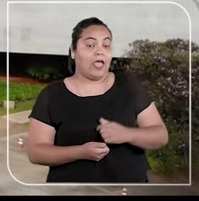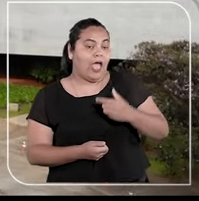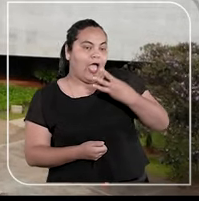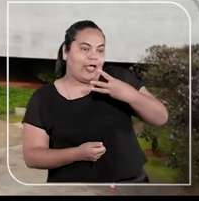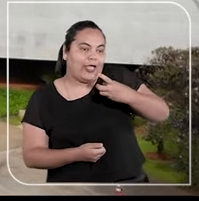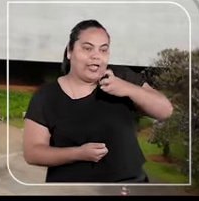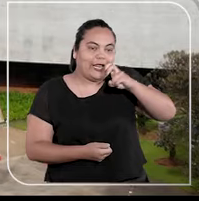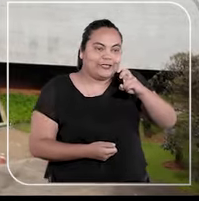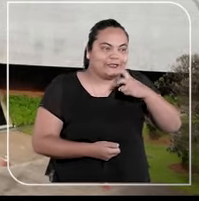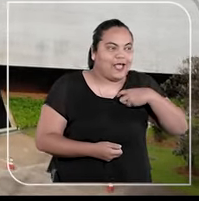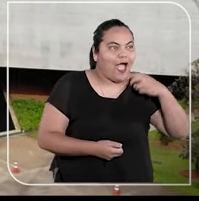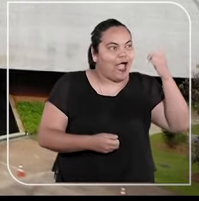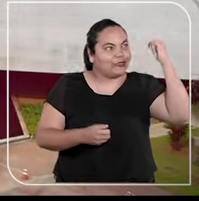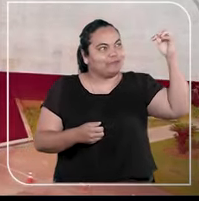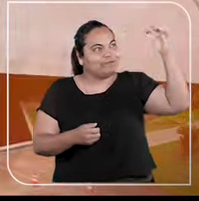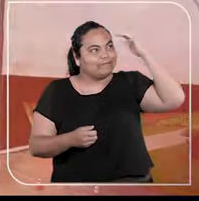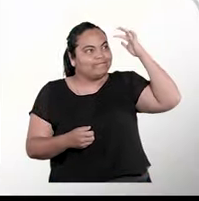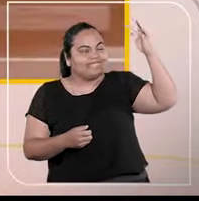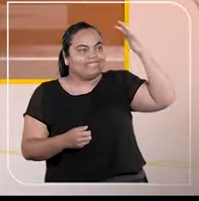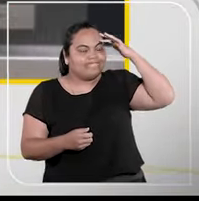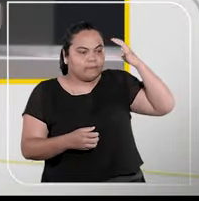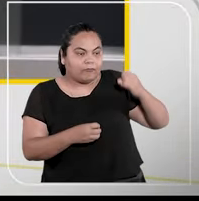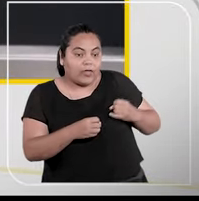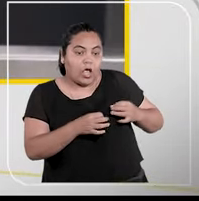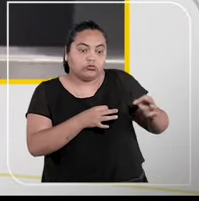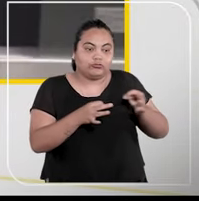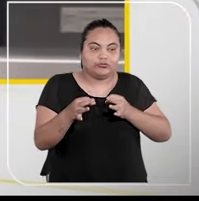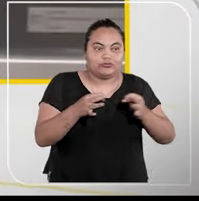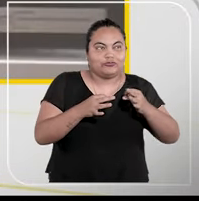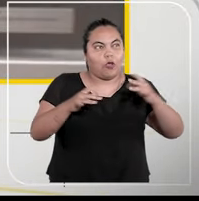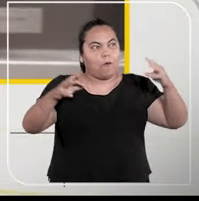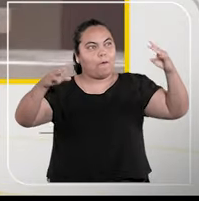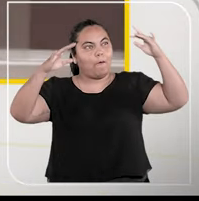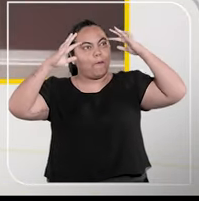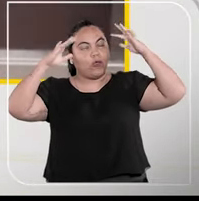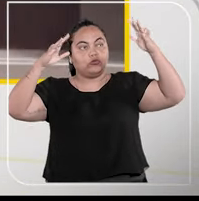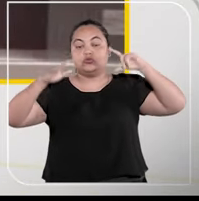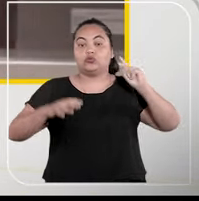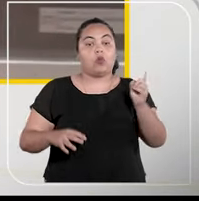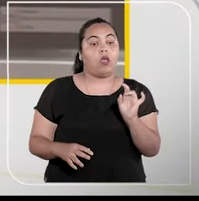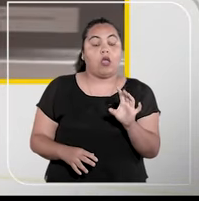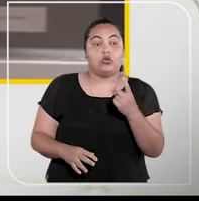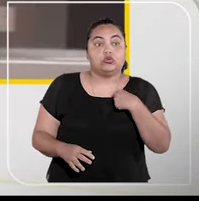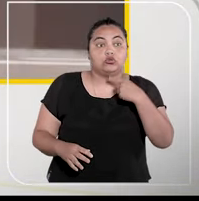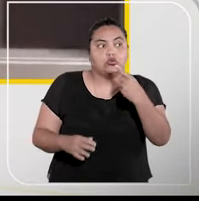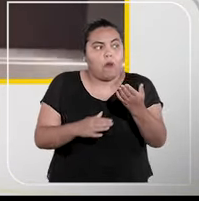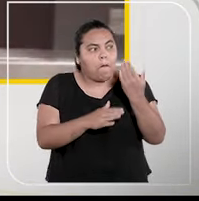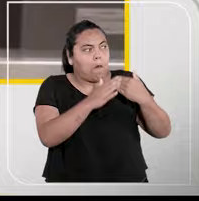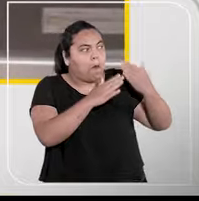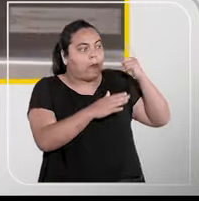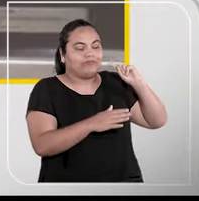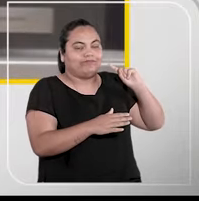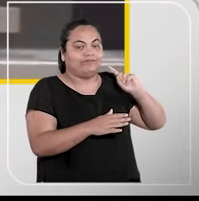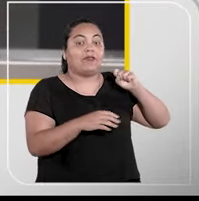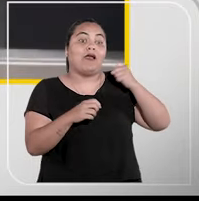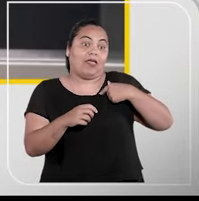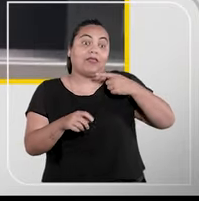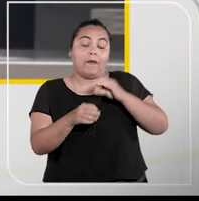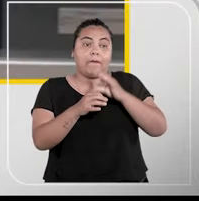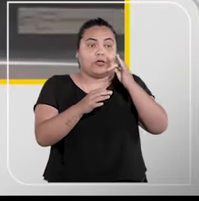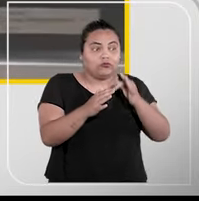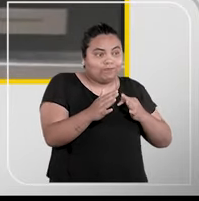35 anos de história. Nas organizações, a memória não é apenas olhar para trás.